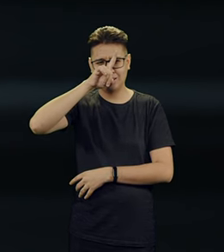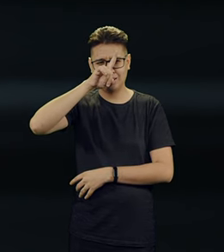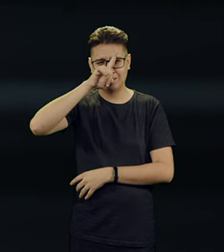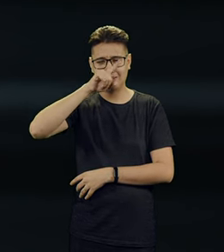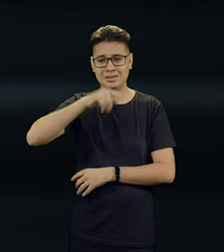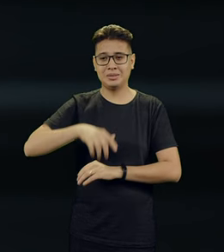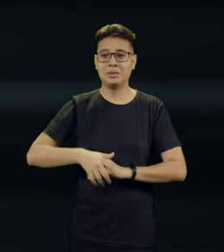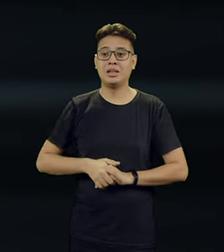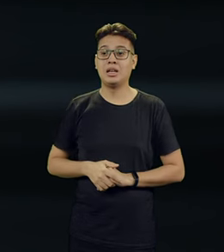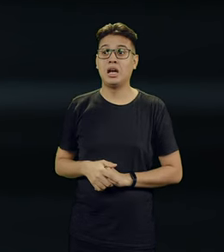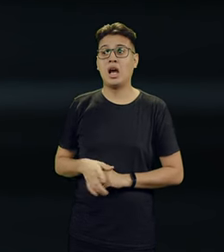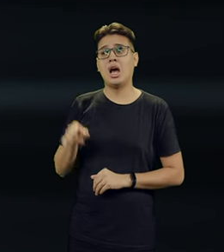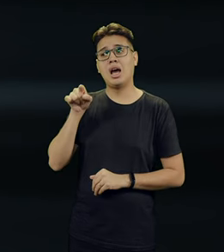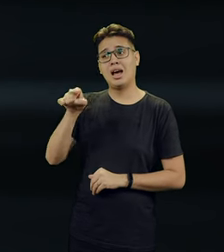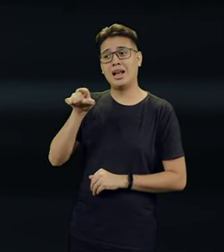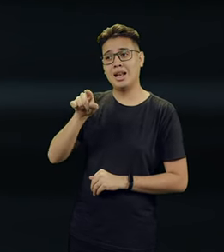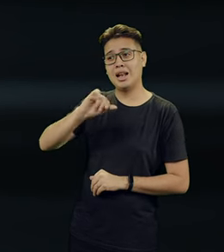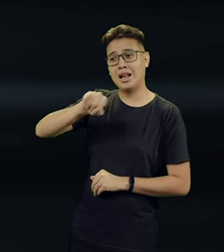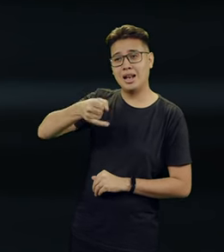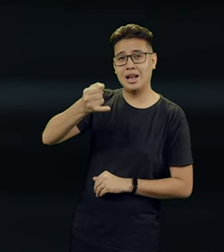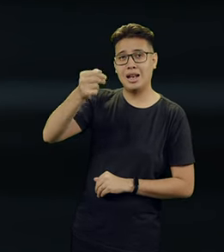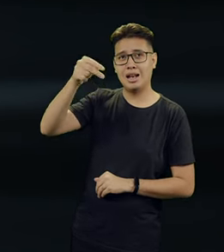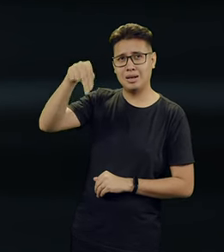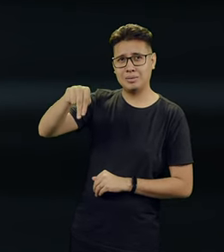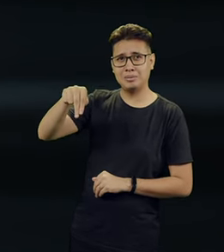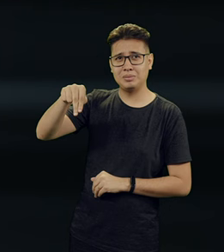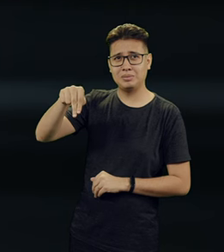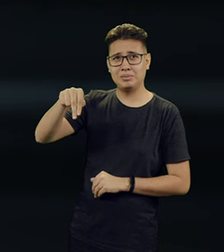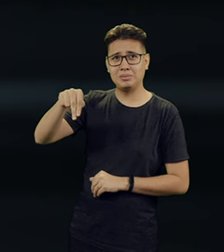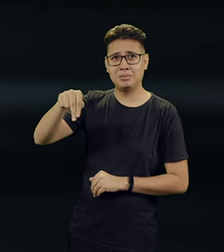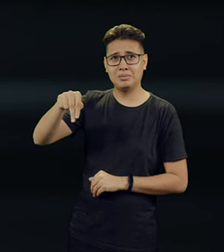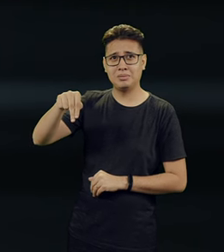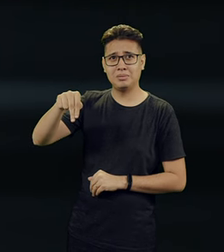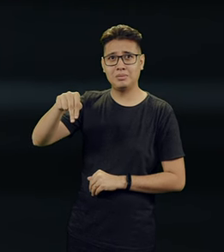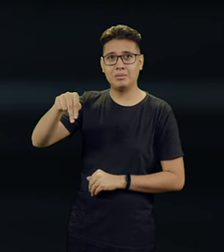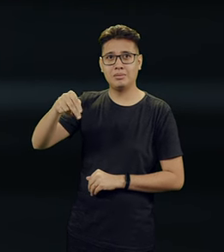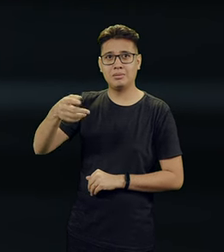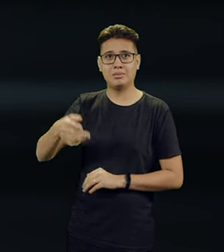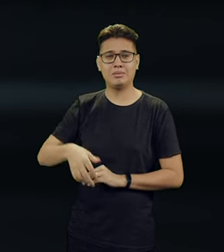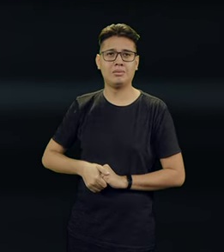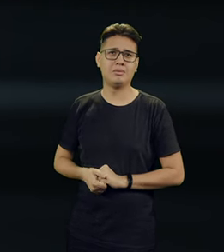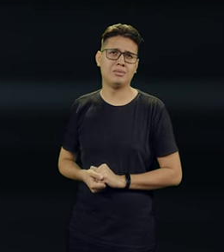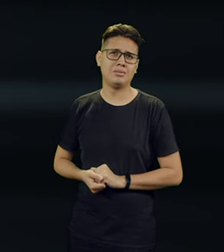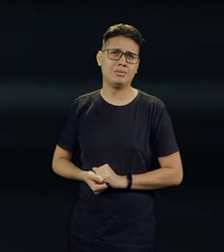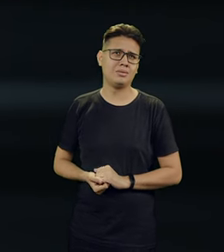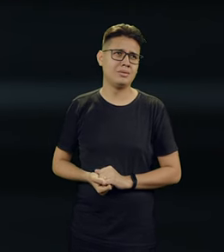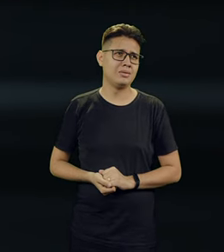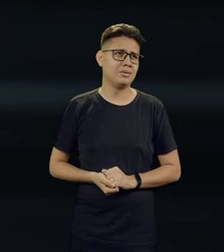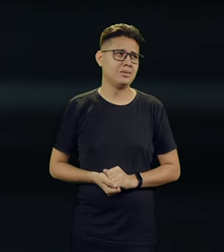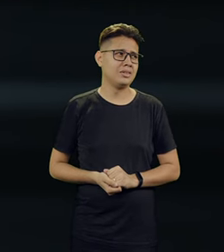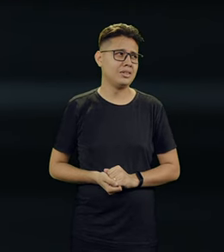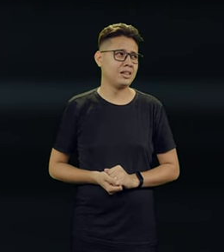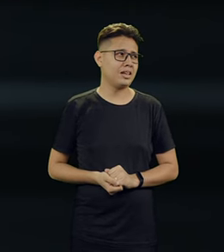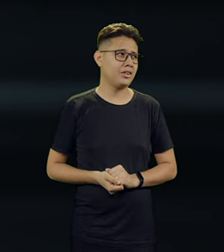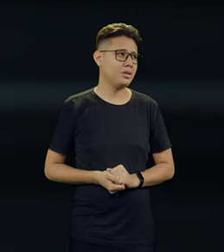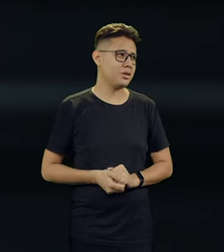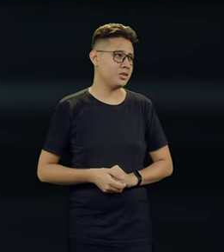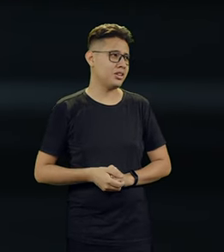Lá está mais violento que o Rio de Janeiro. Lá está mais violento que o centro de São Paulo.